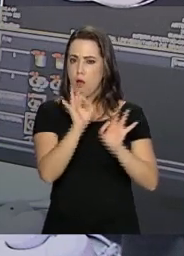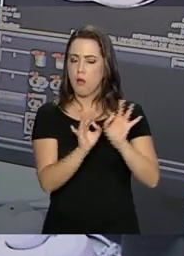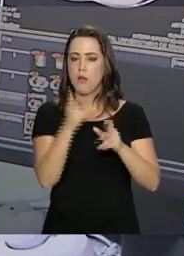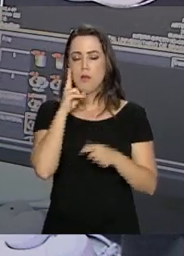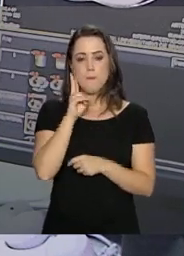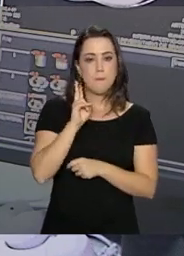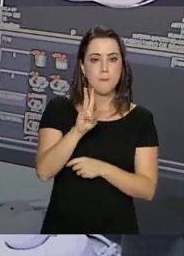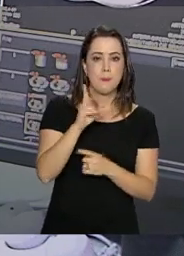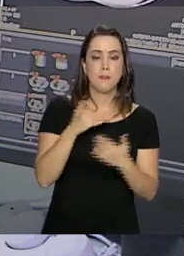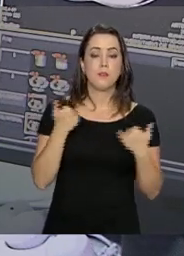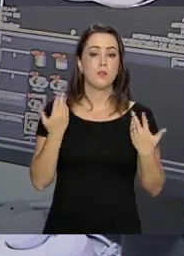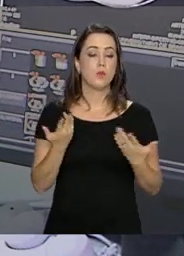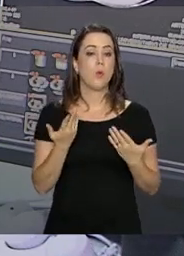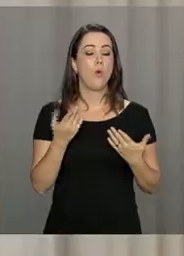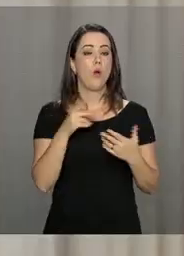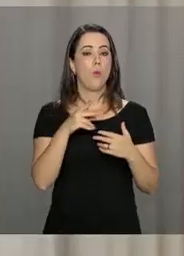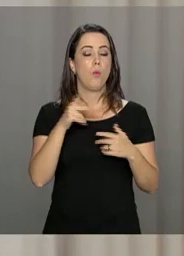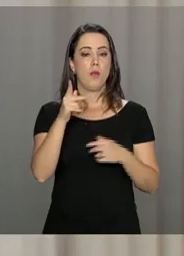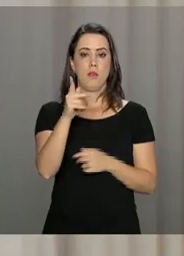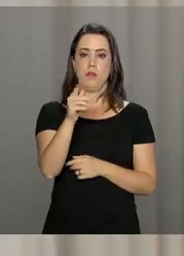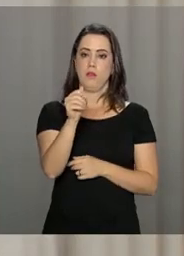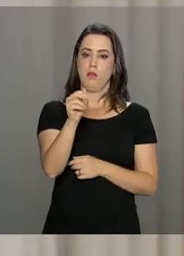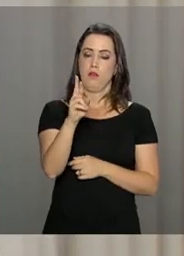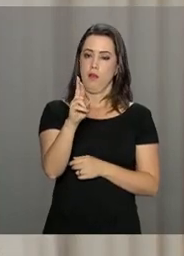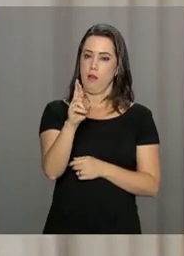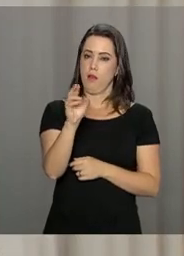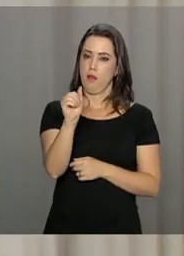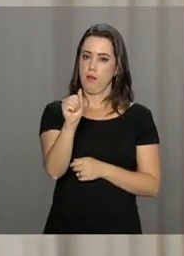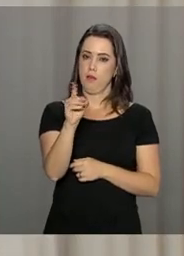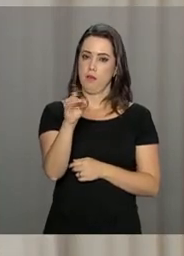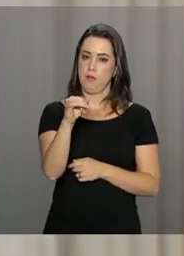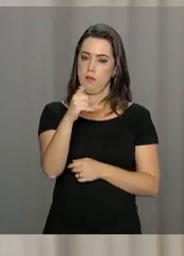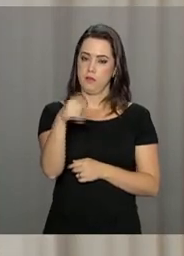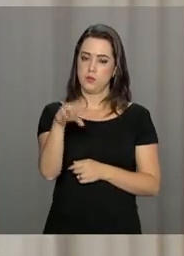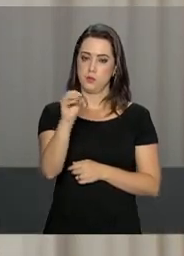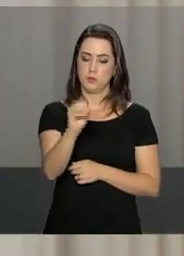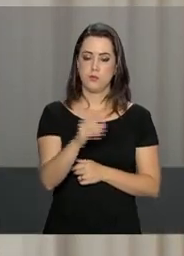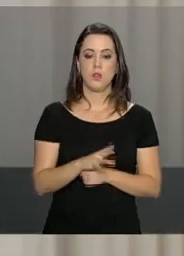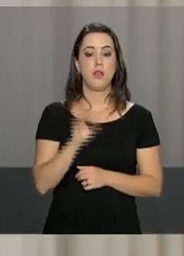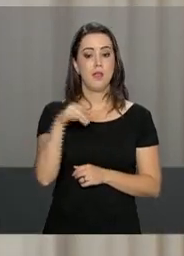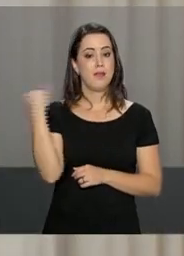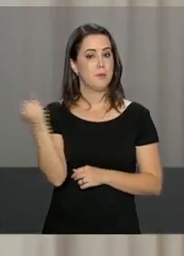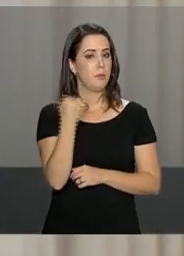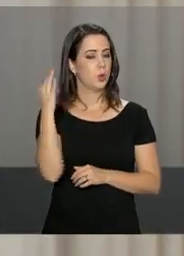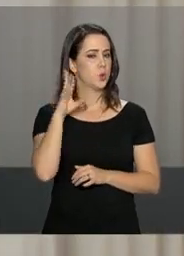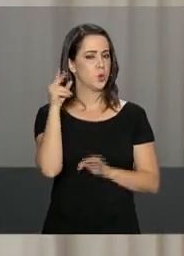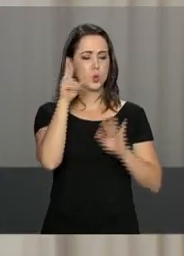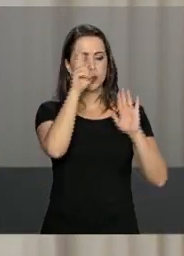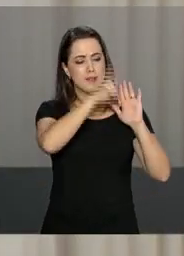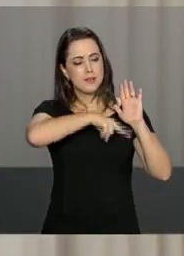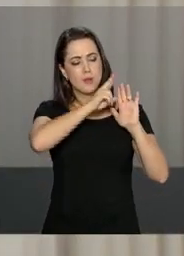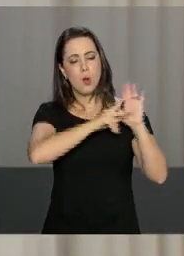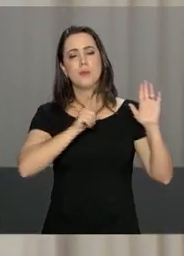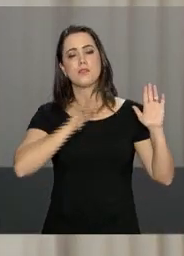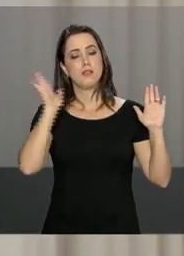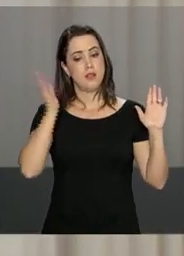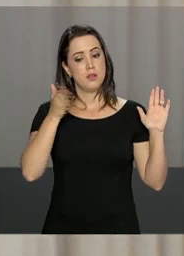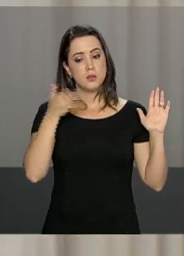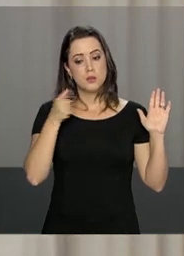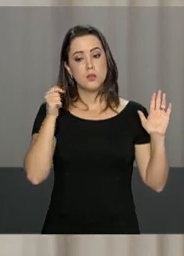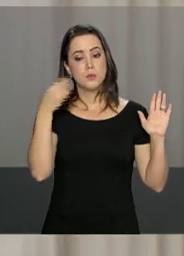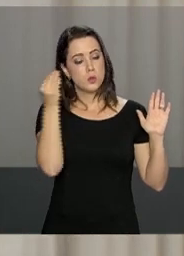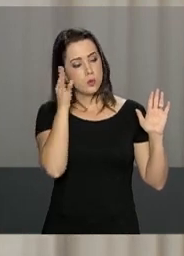medir a quantidade de radiação. É importantíssimo que todas as normas que já estão construídas, elaboradas e publicadas, elas